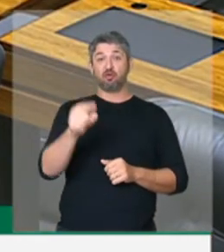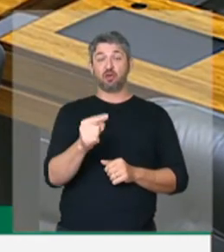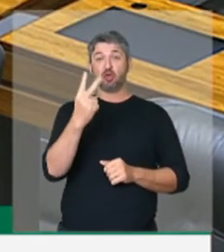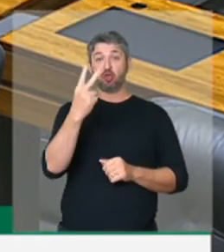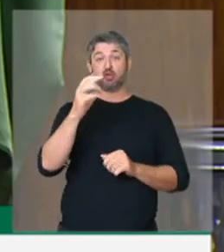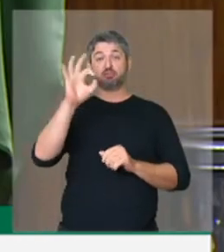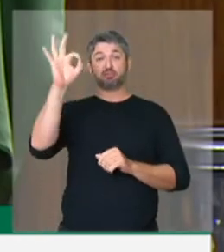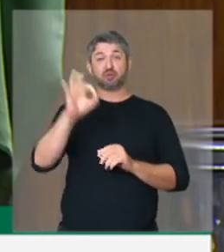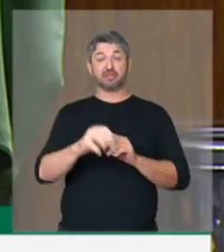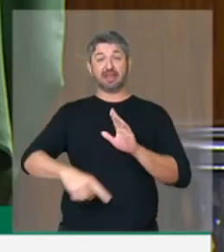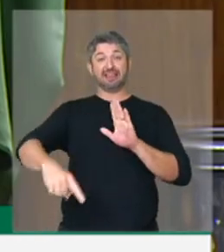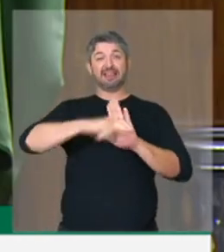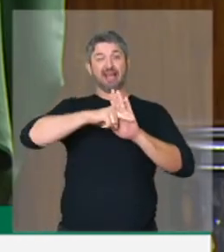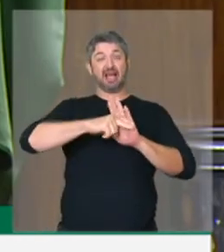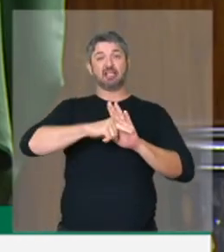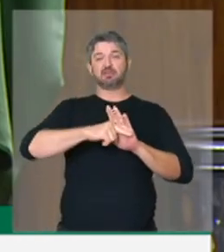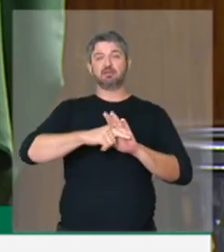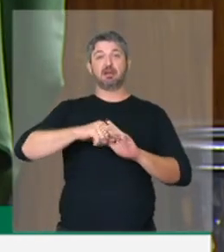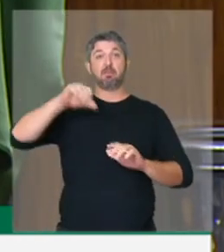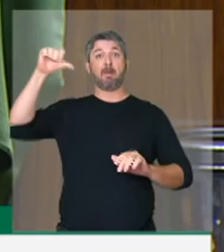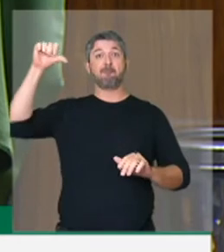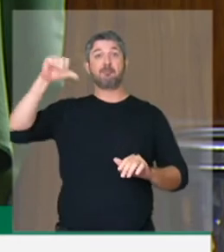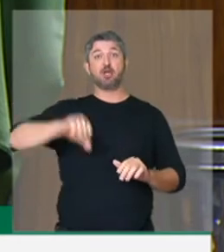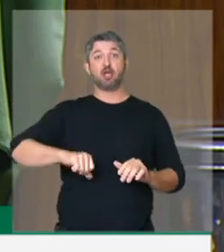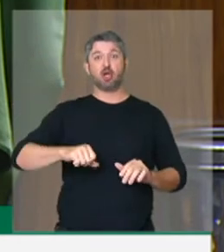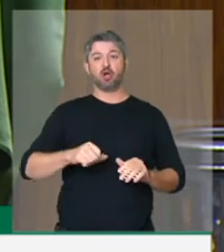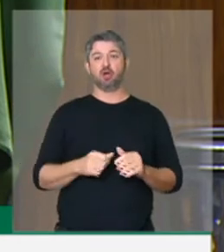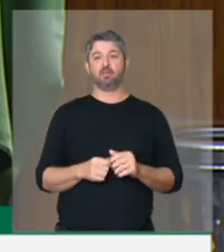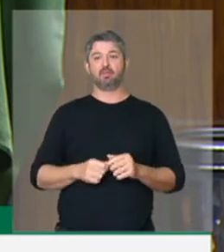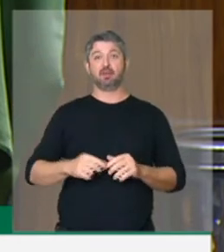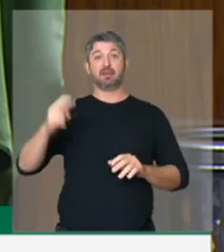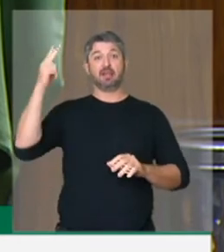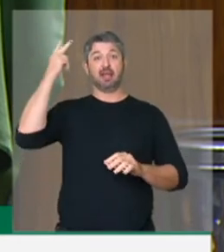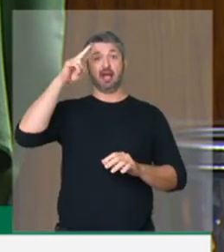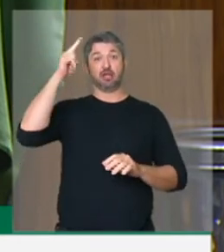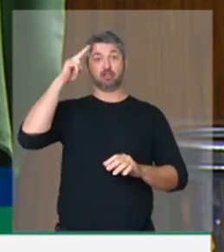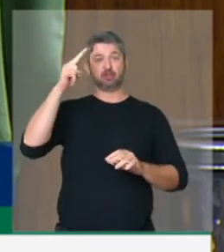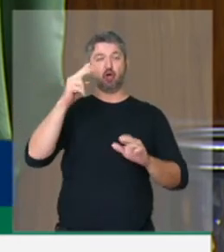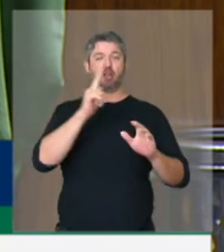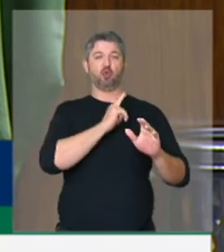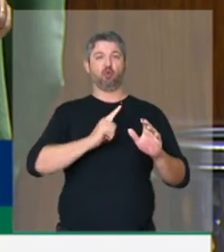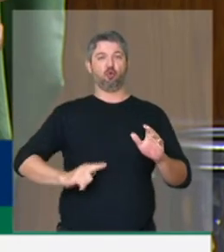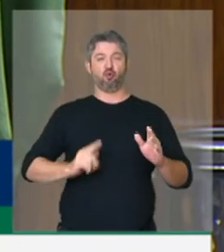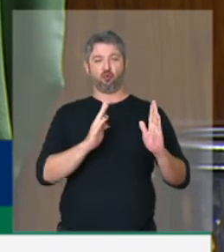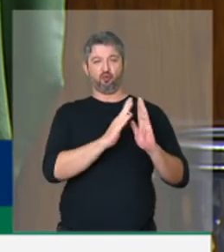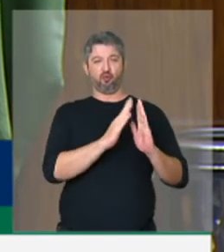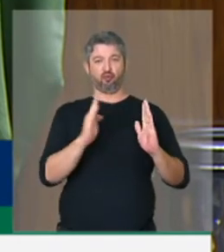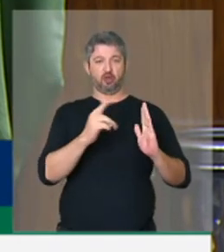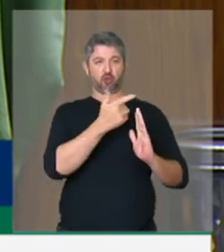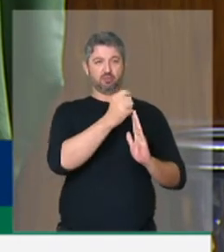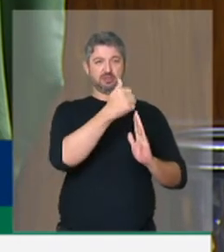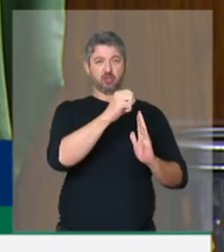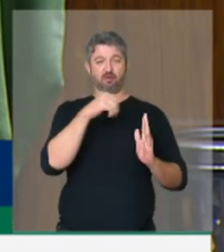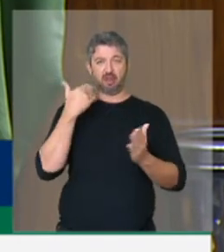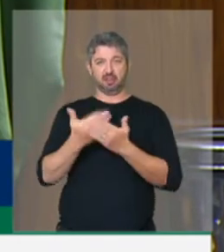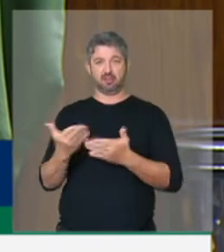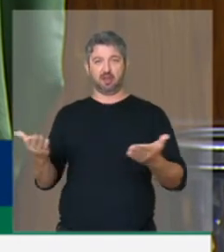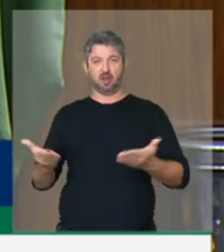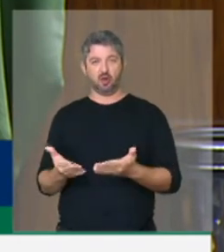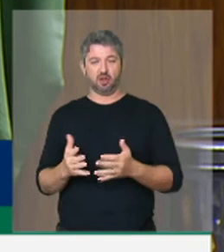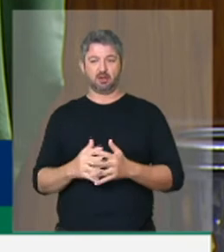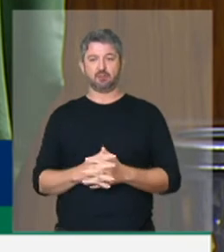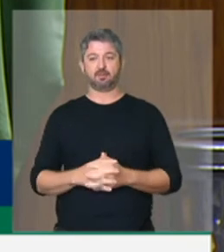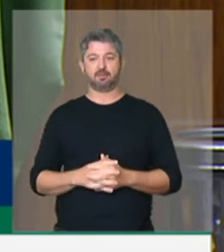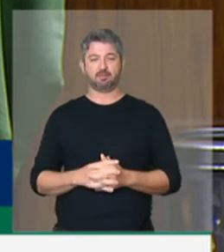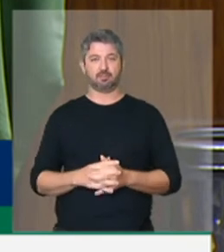48,2%, a maior de toda a história desse governo. Desde o princípio, a avaliação do governo